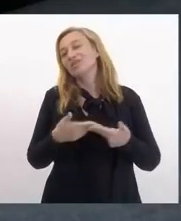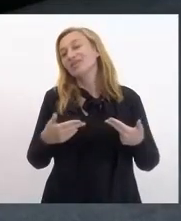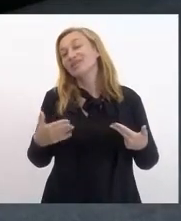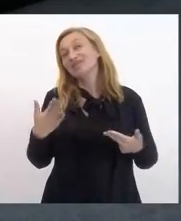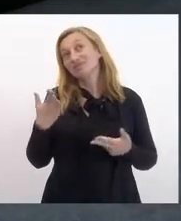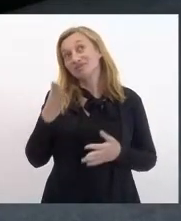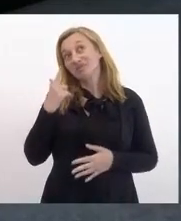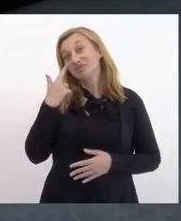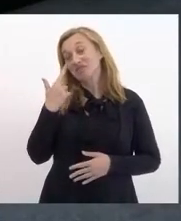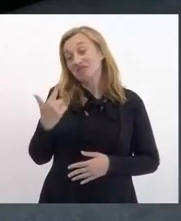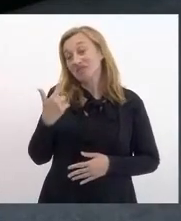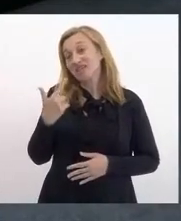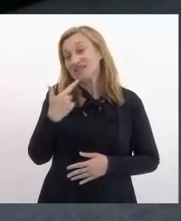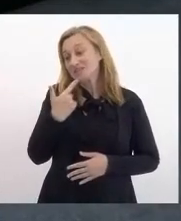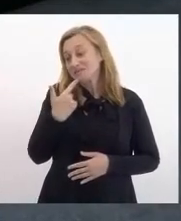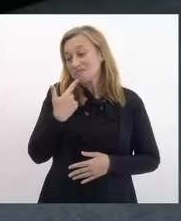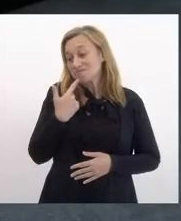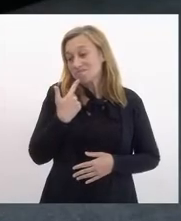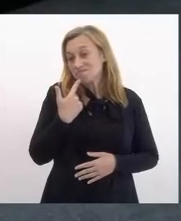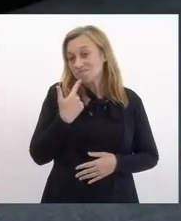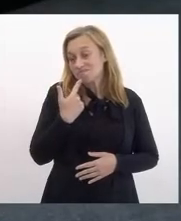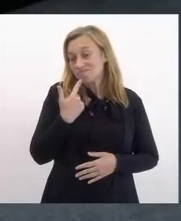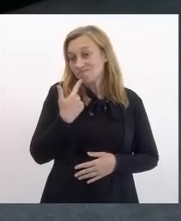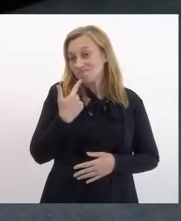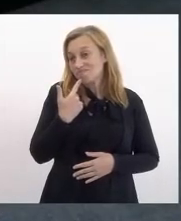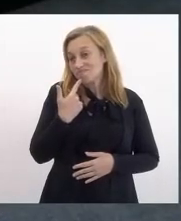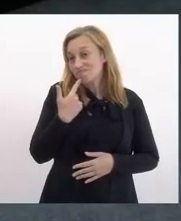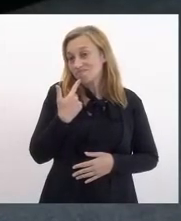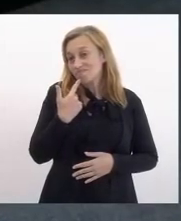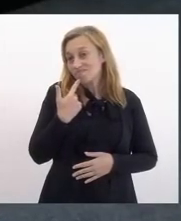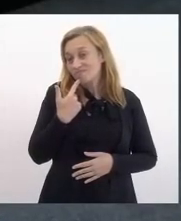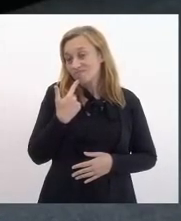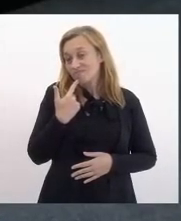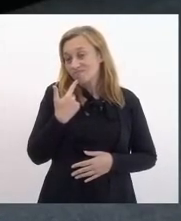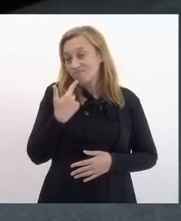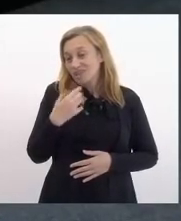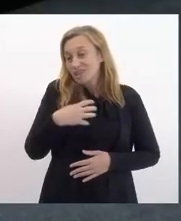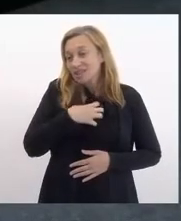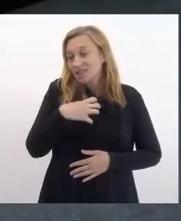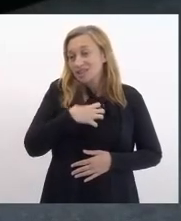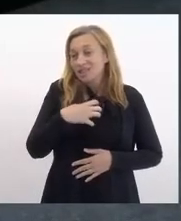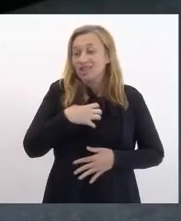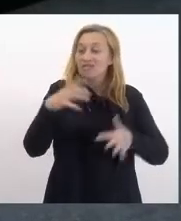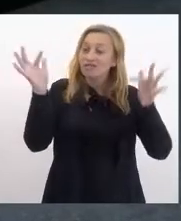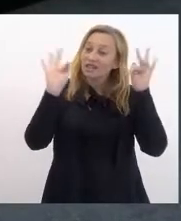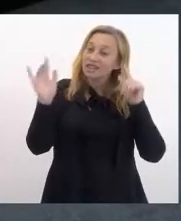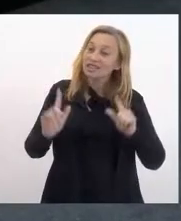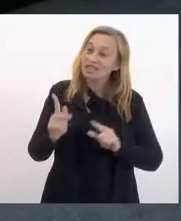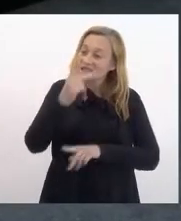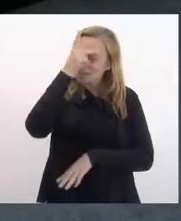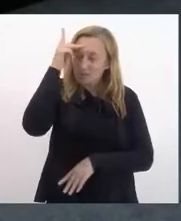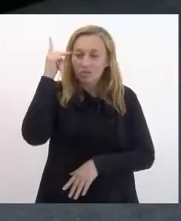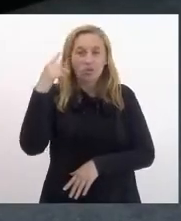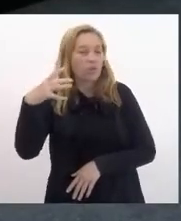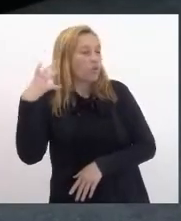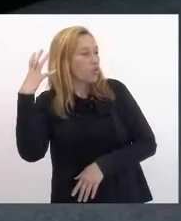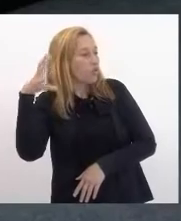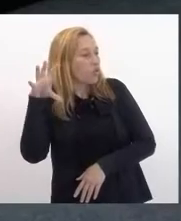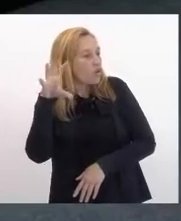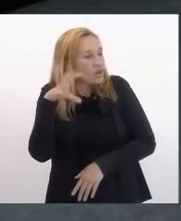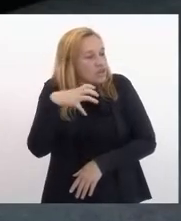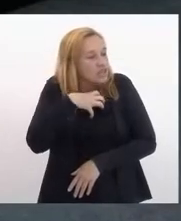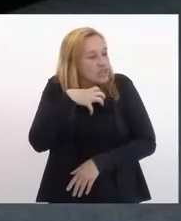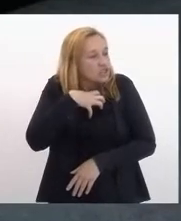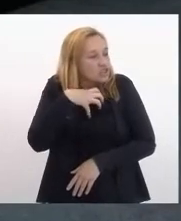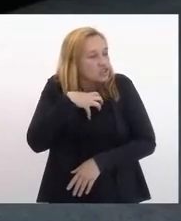vi de gerar felicidade nas pessoas, ouvindo a música, no